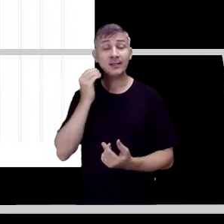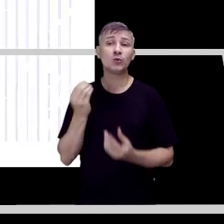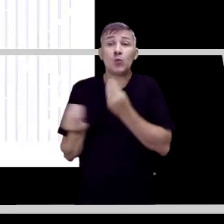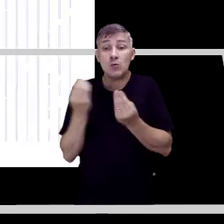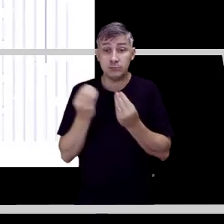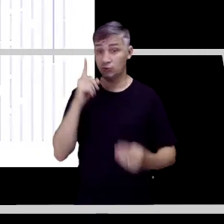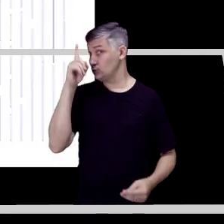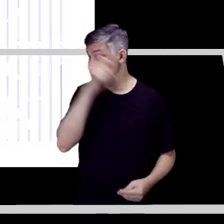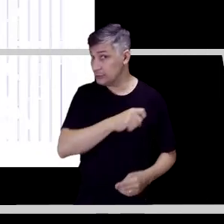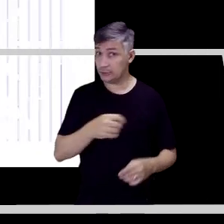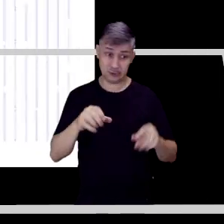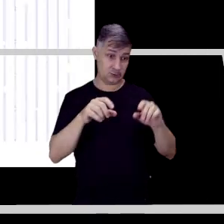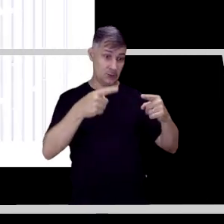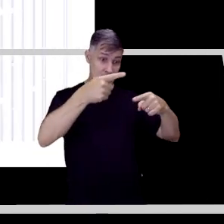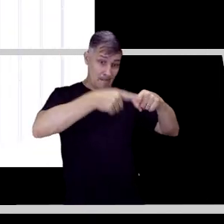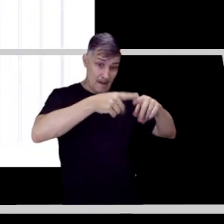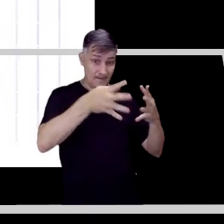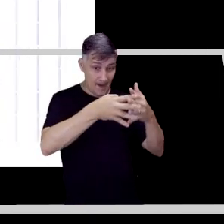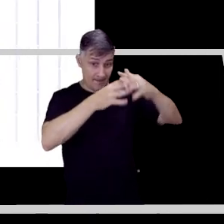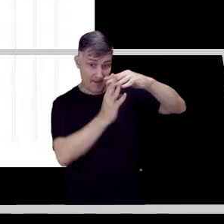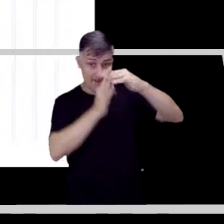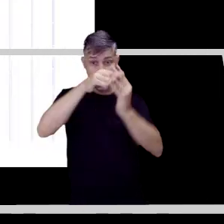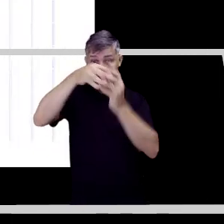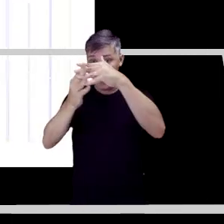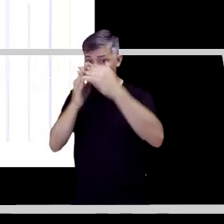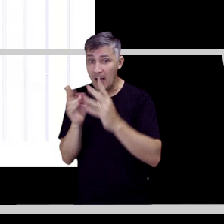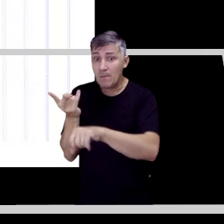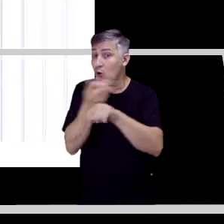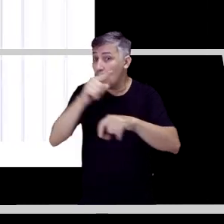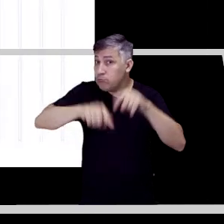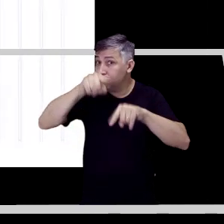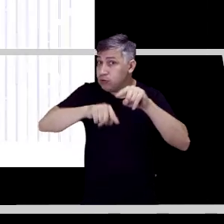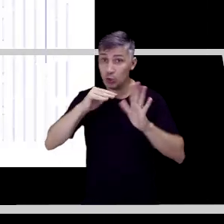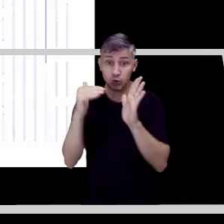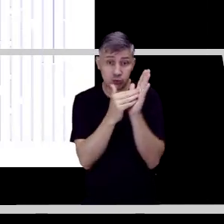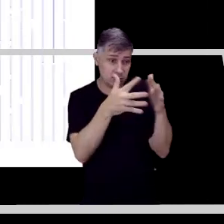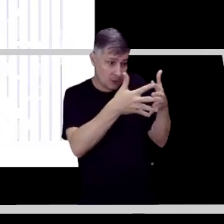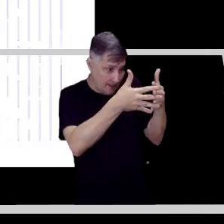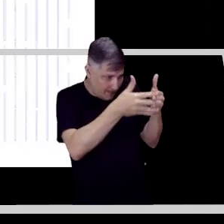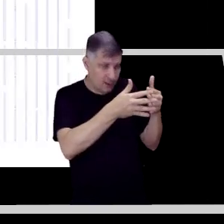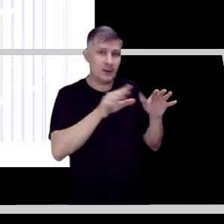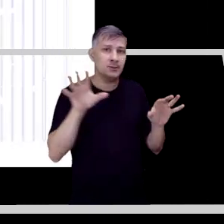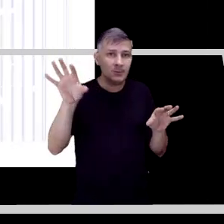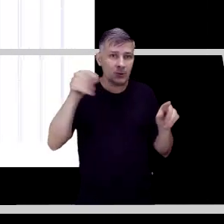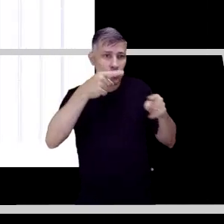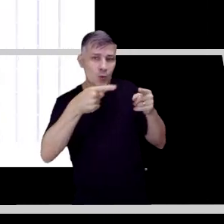tentando ilustrar, assim, a complexidade desse sistema, no sentido de tu ter essa busca por todos os componentes serem